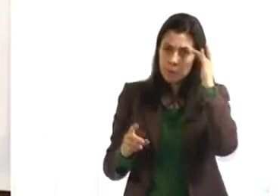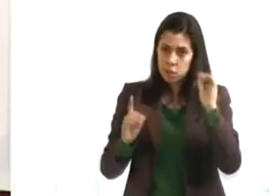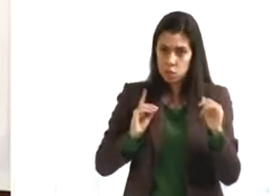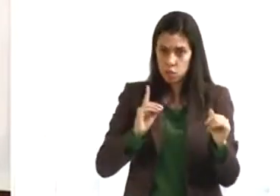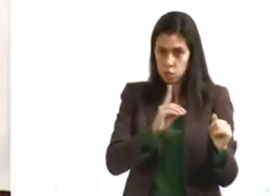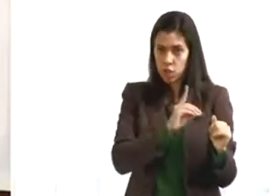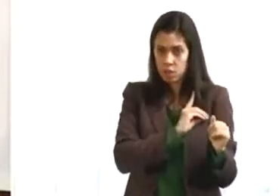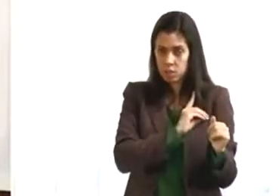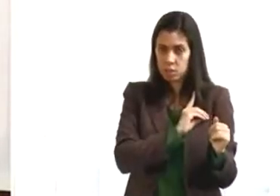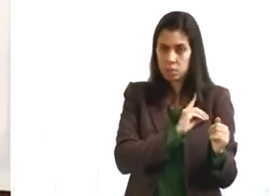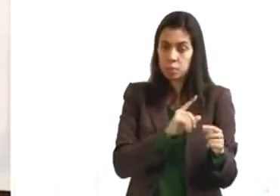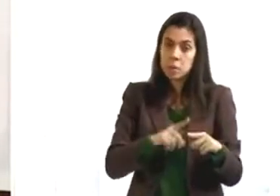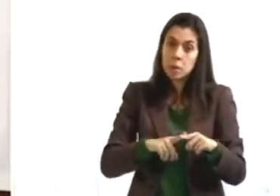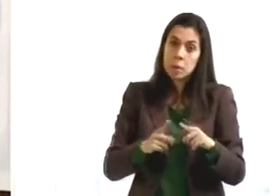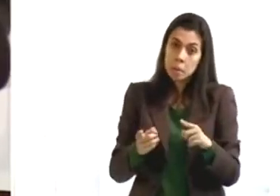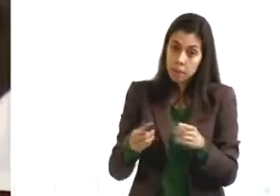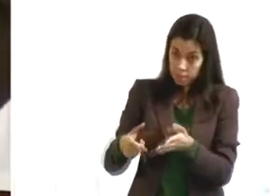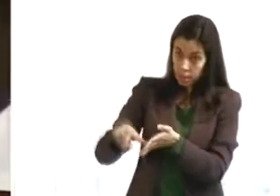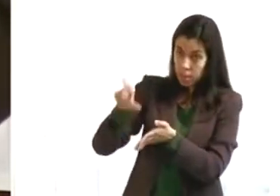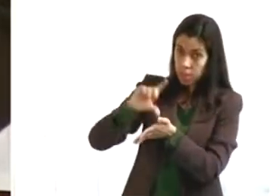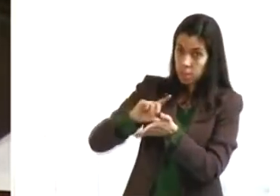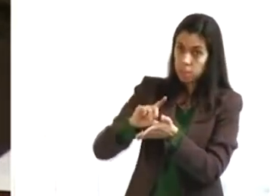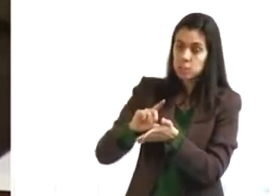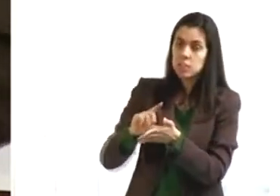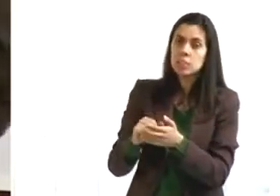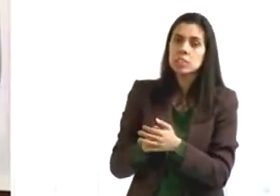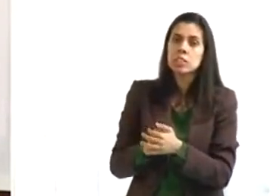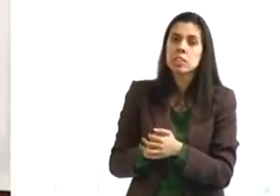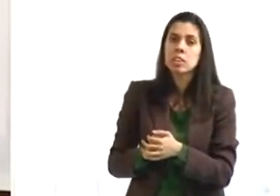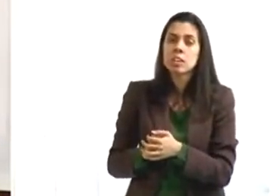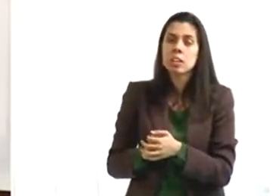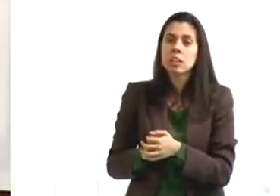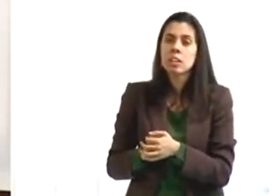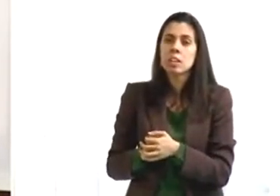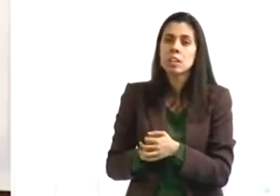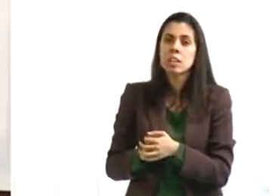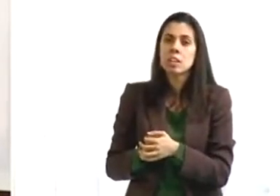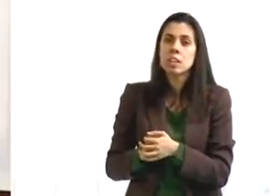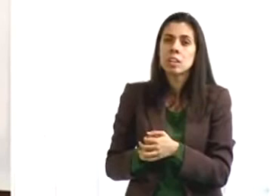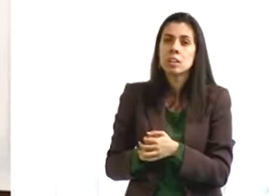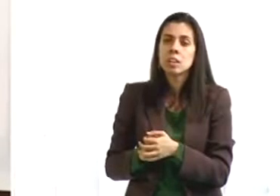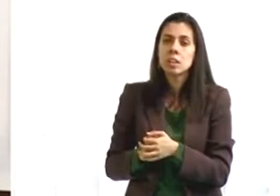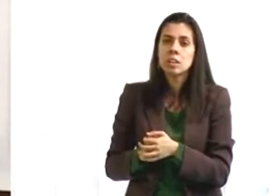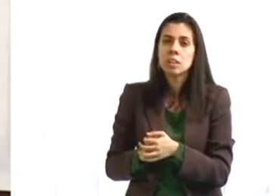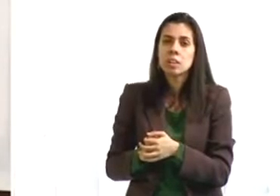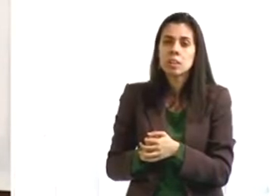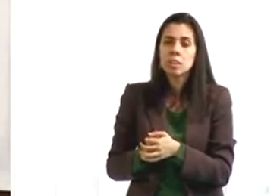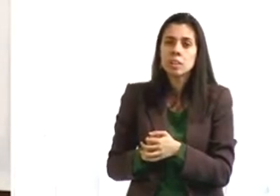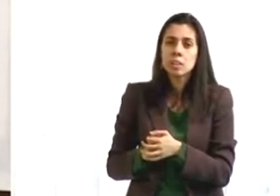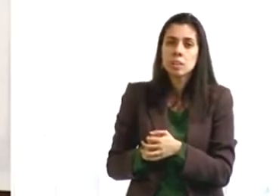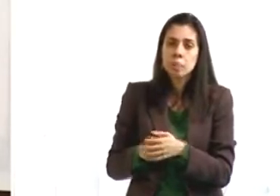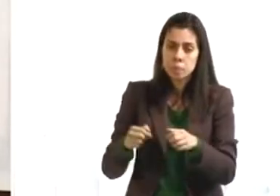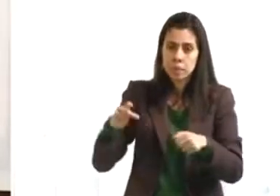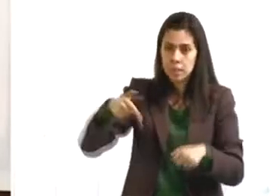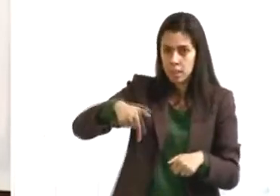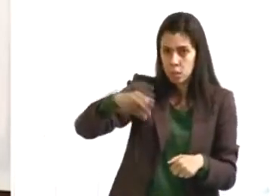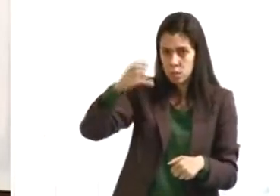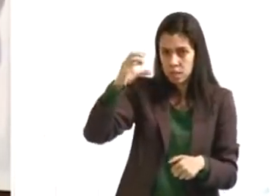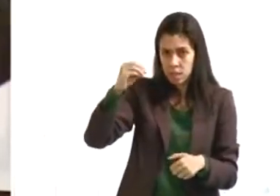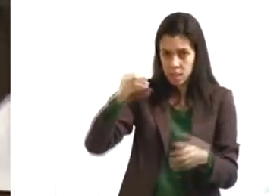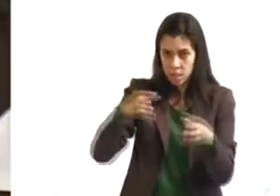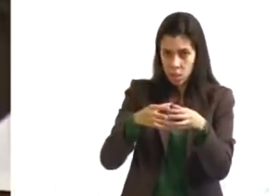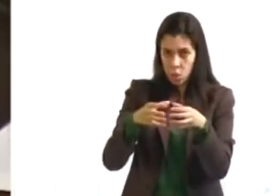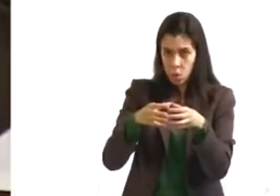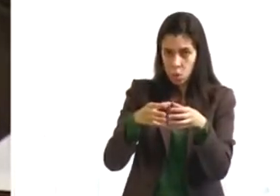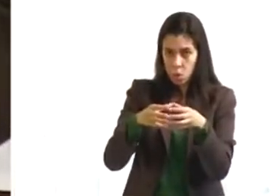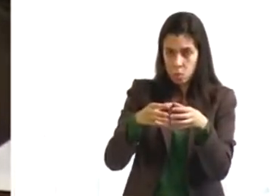6. Mas daquele grupo de homens, 2 se destacam. Estevão, mostrando um profundo conhecimento da palavra de Deus, e